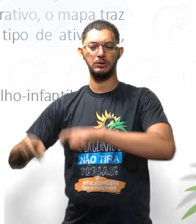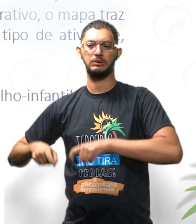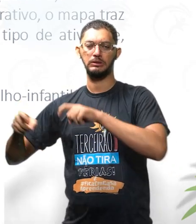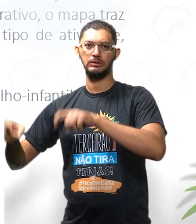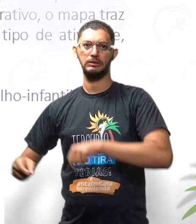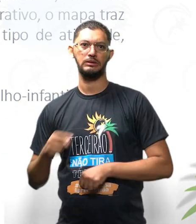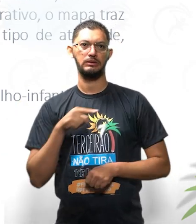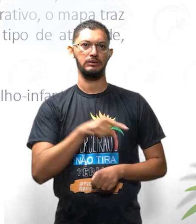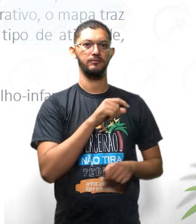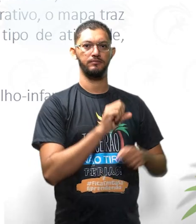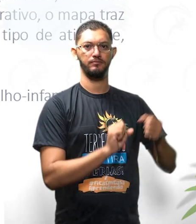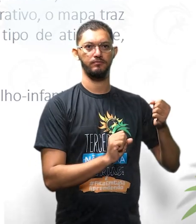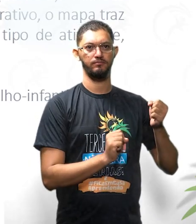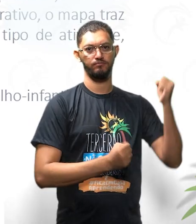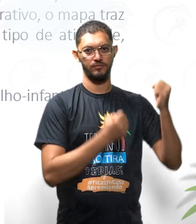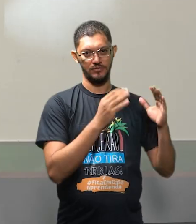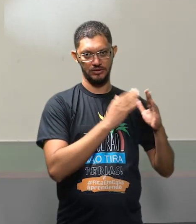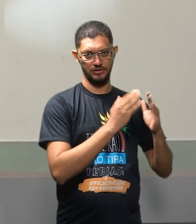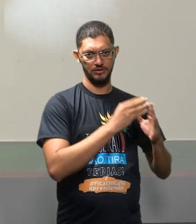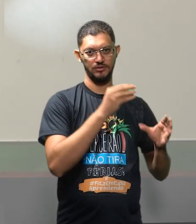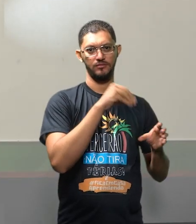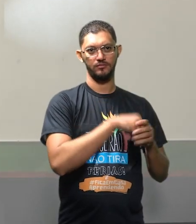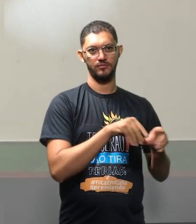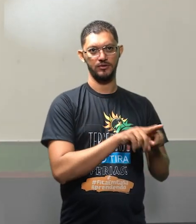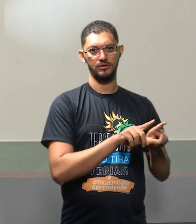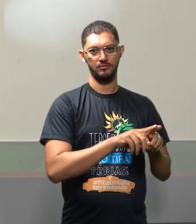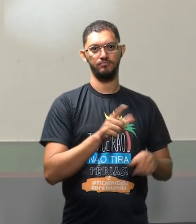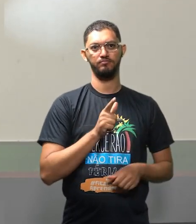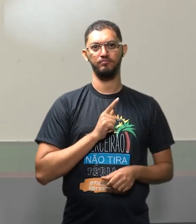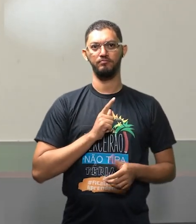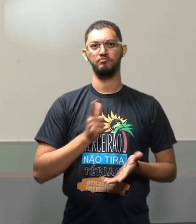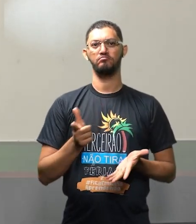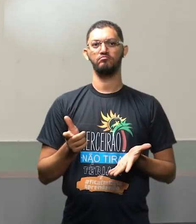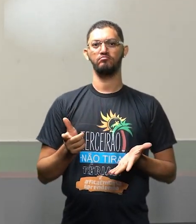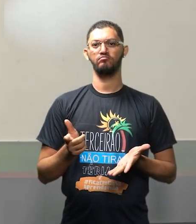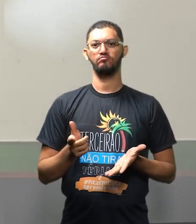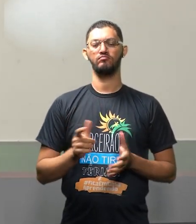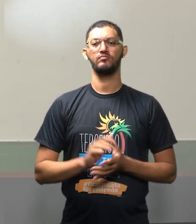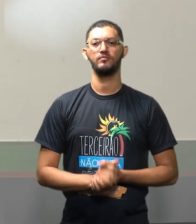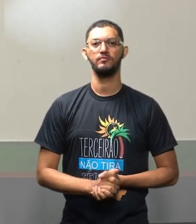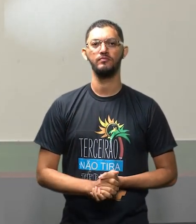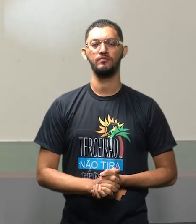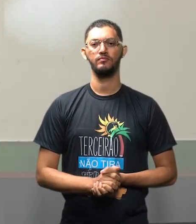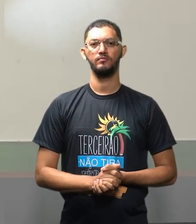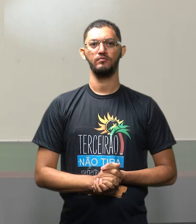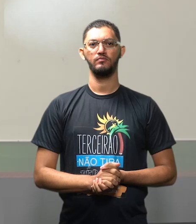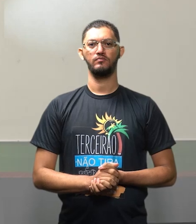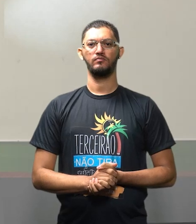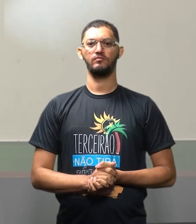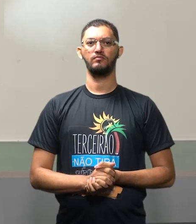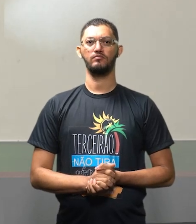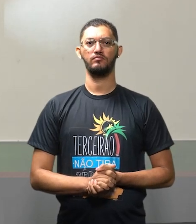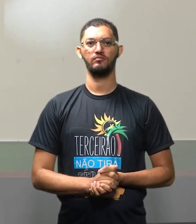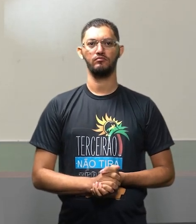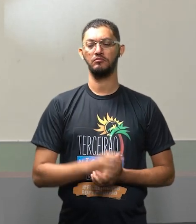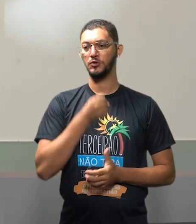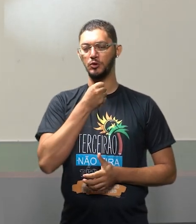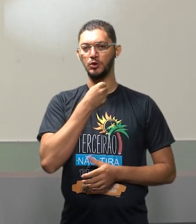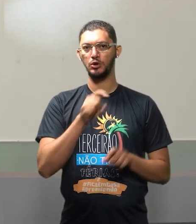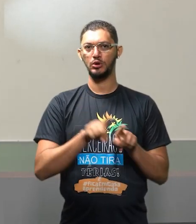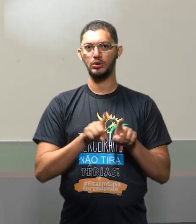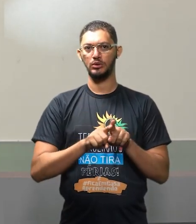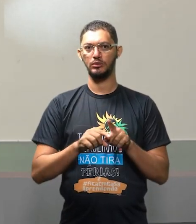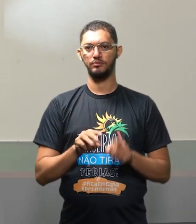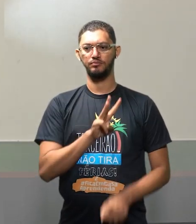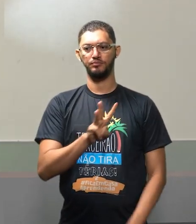agropecuária até chegar no trabalho infantil doméstico. E aí tem a disponibilidade, né, da reportagem no site